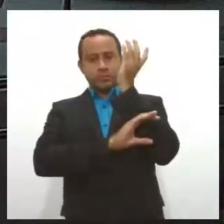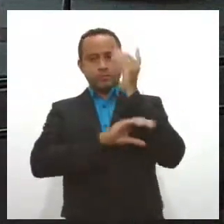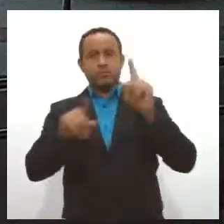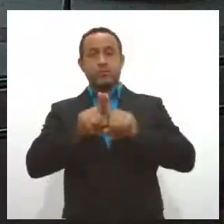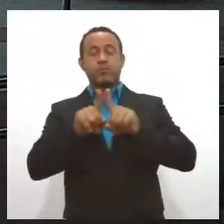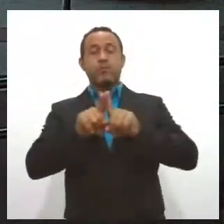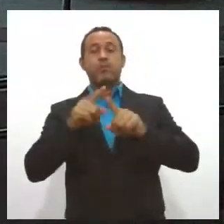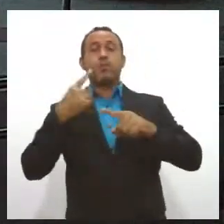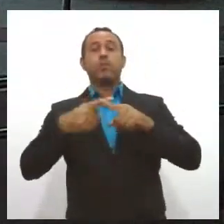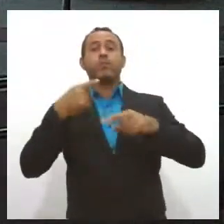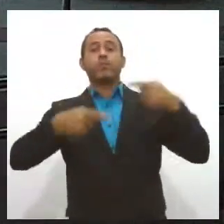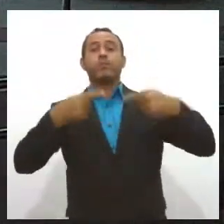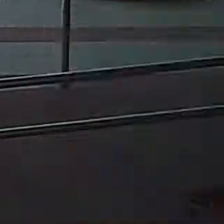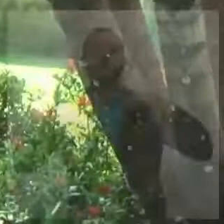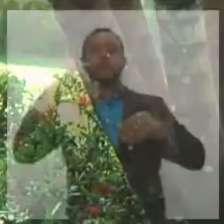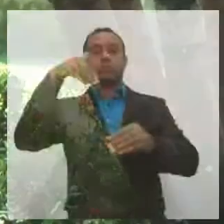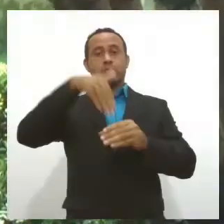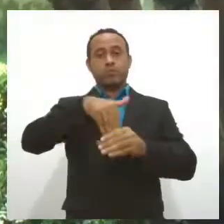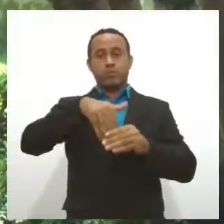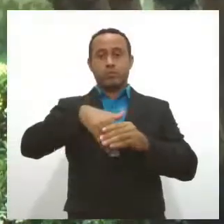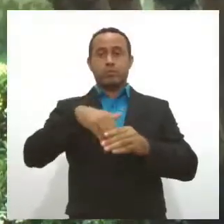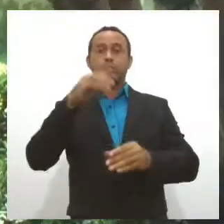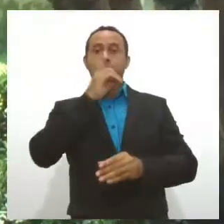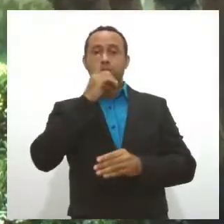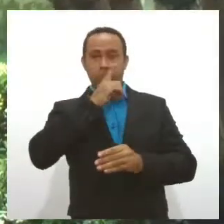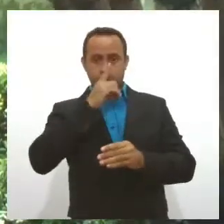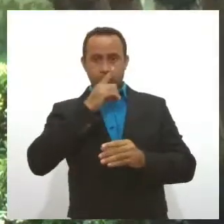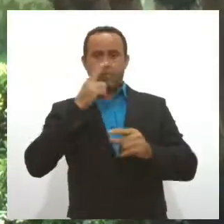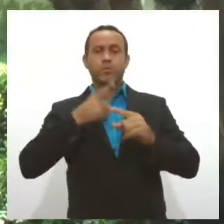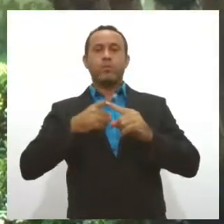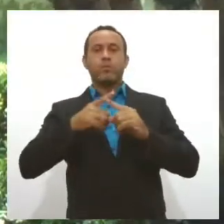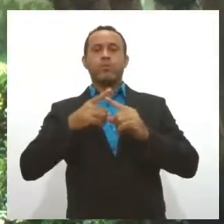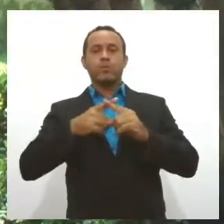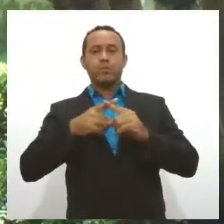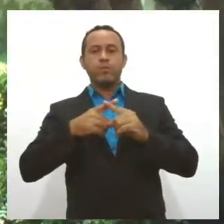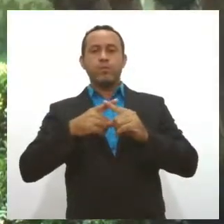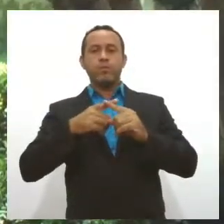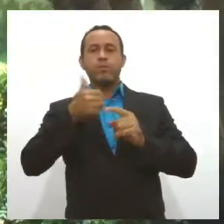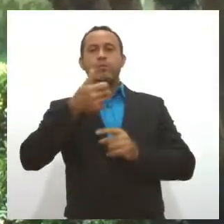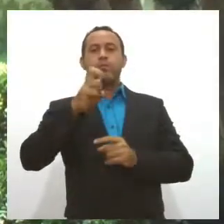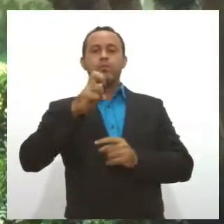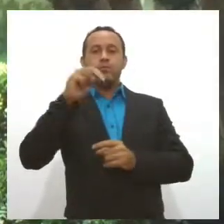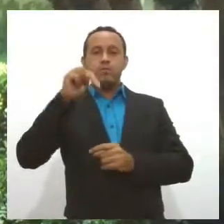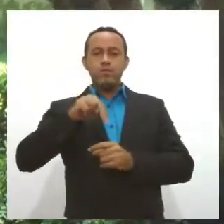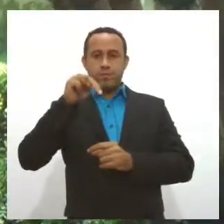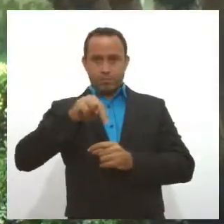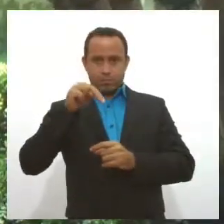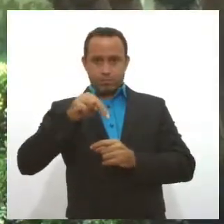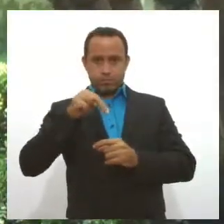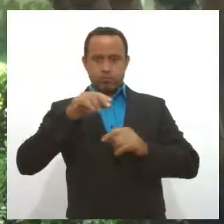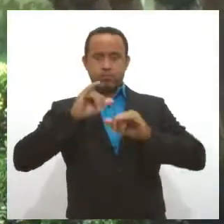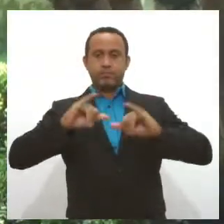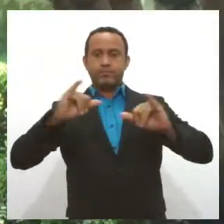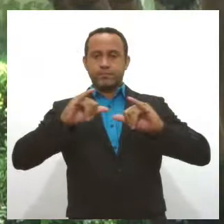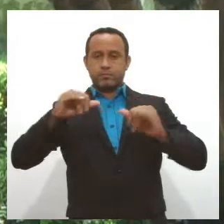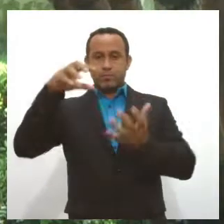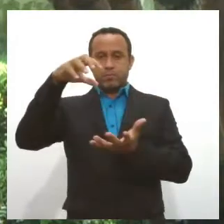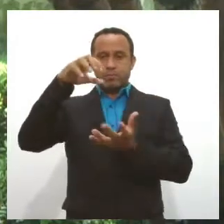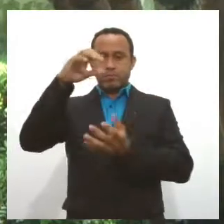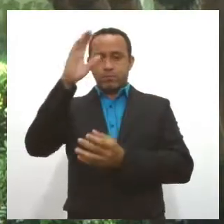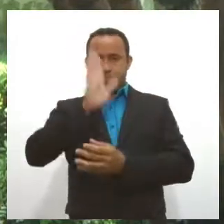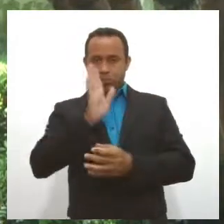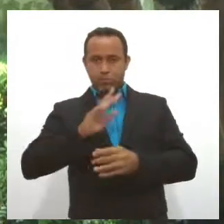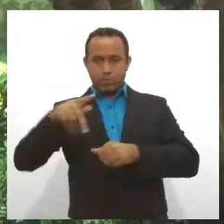dia 15 de novembro. Acompanhe. Por causa do feriado de 15 de novembro, proclamação da República e também